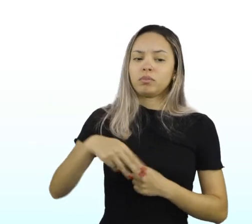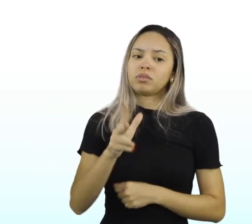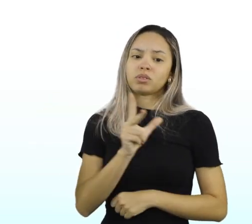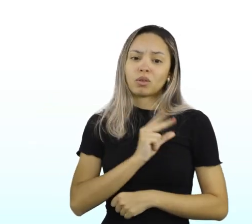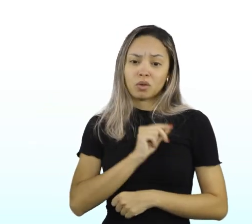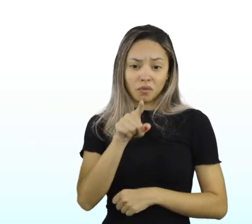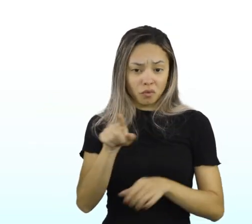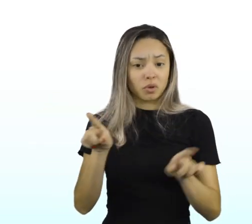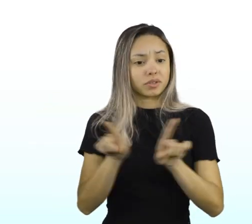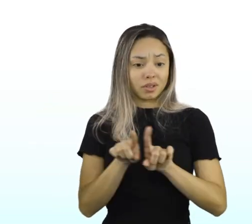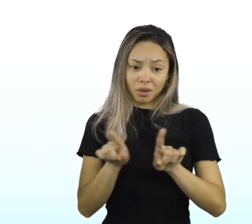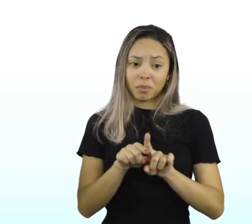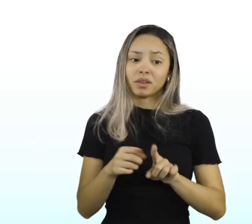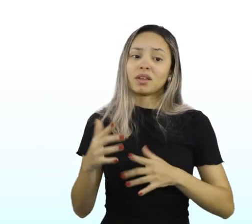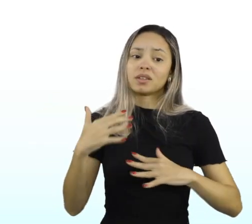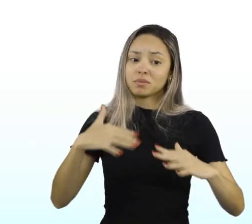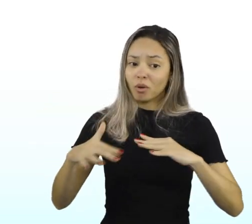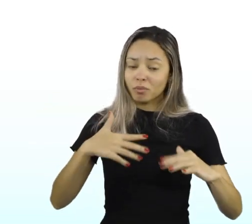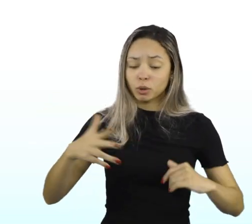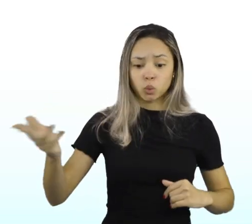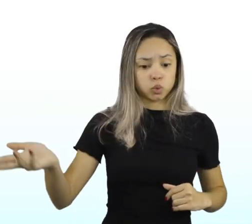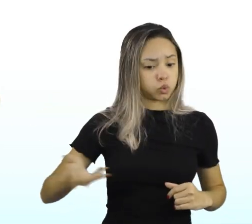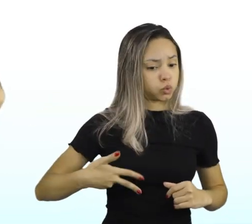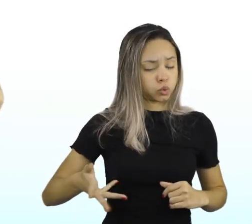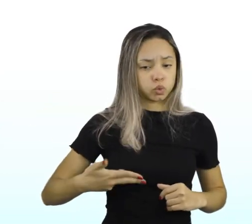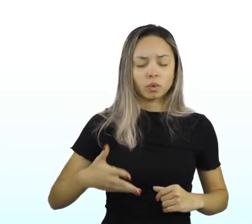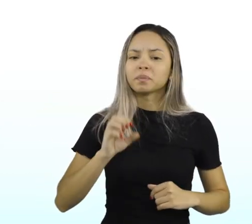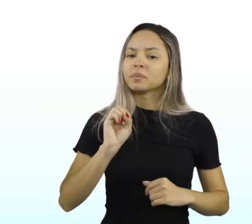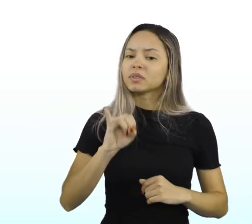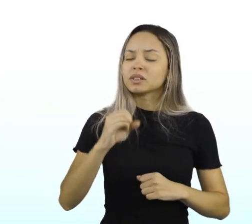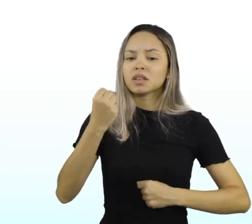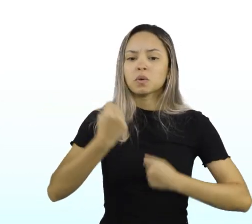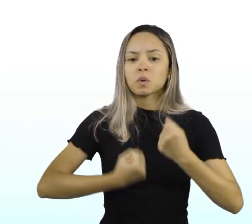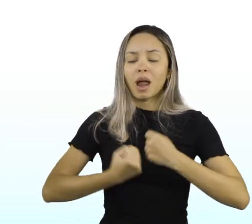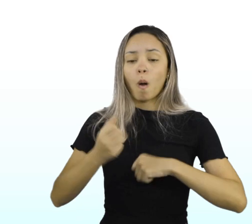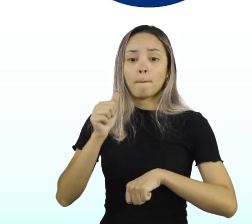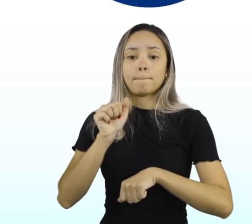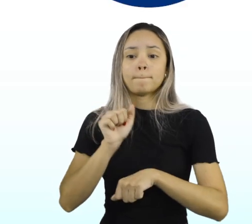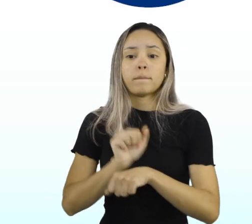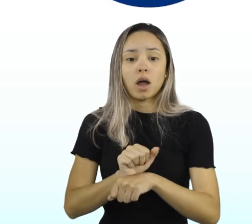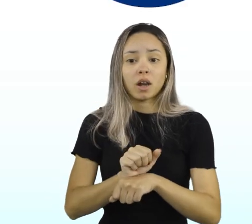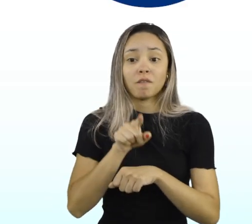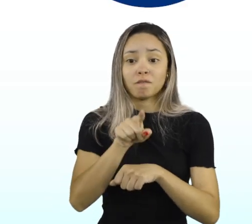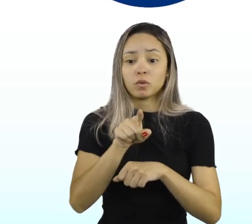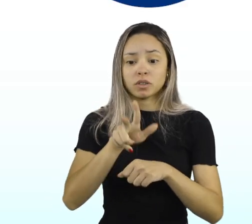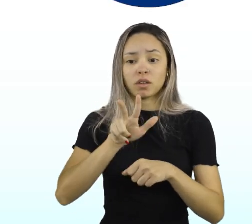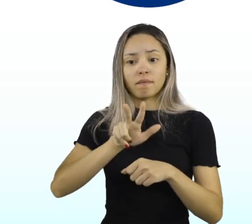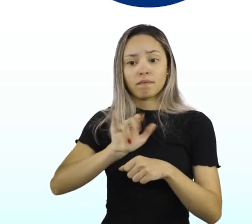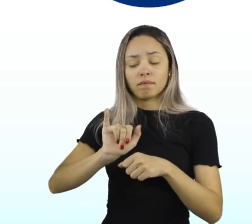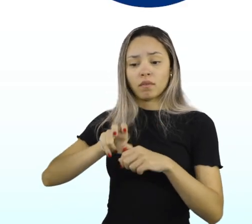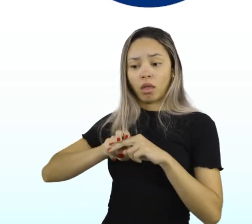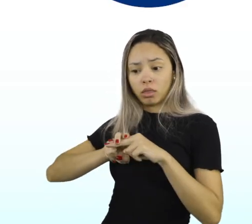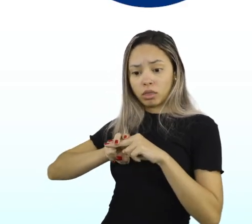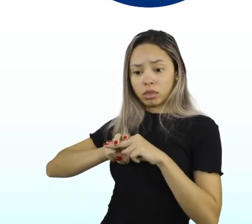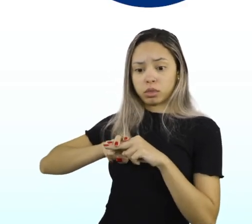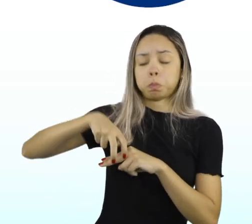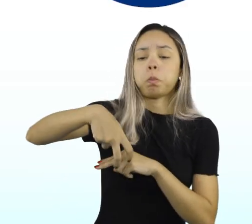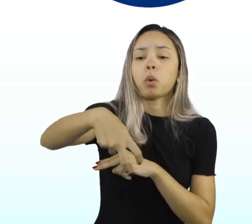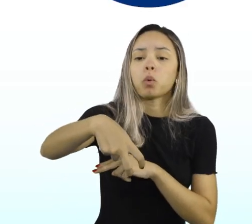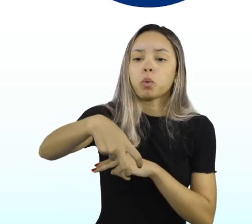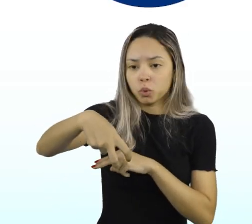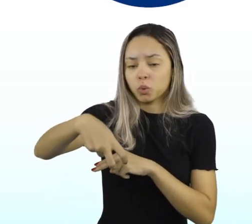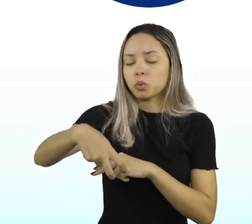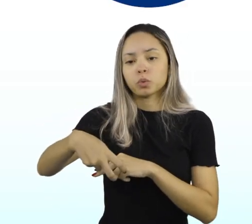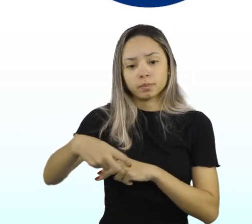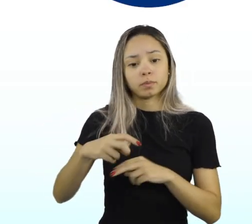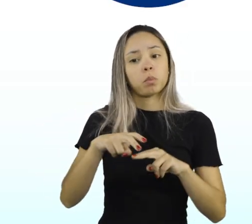é, mequetrefe, você também está a 100 km por hora. Se o carro vier a frear, você continua com essa velocidade. E isso